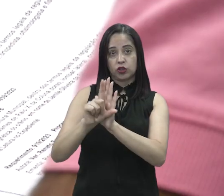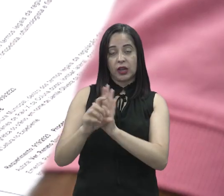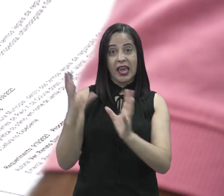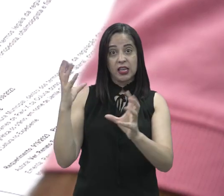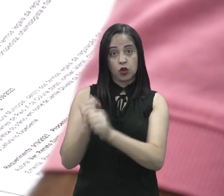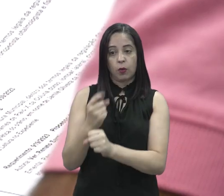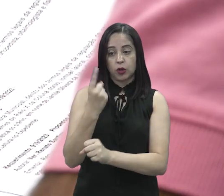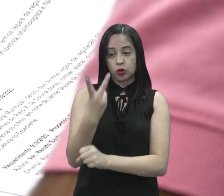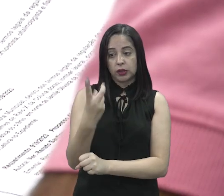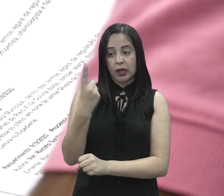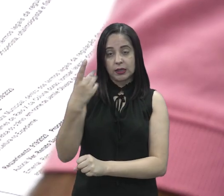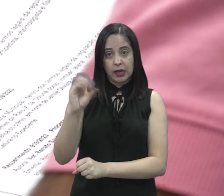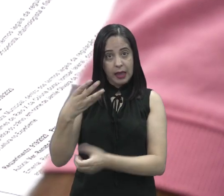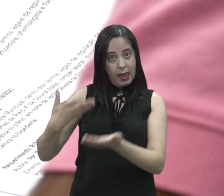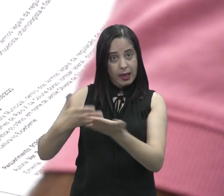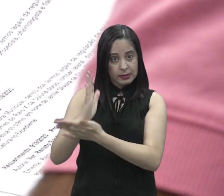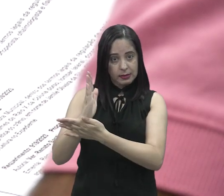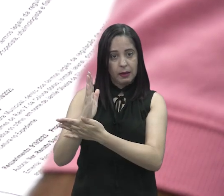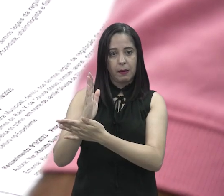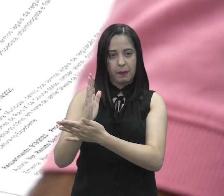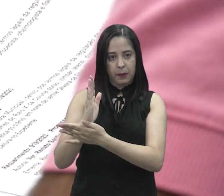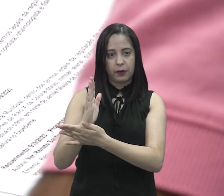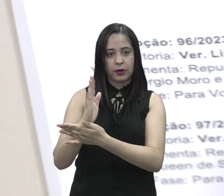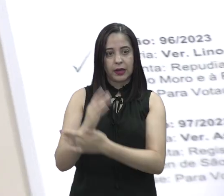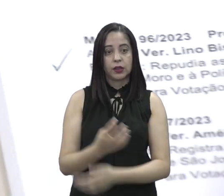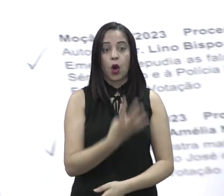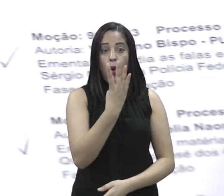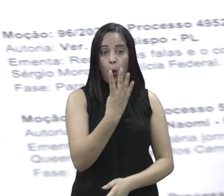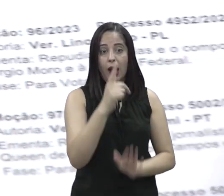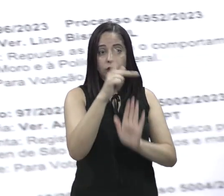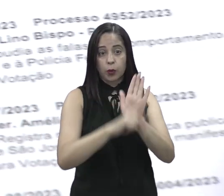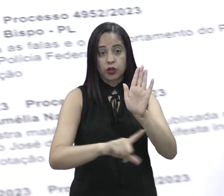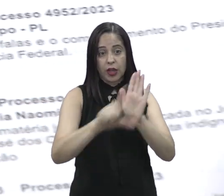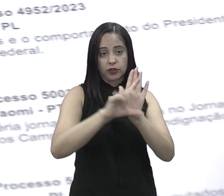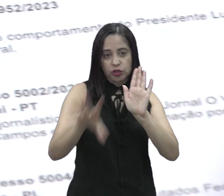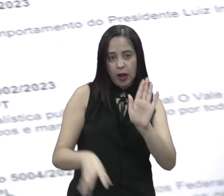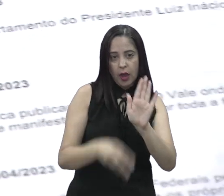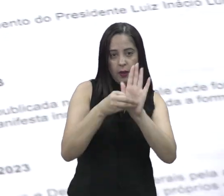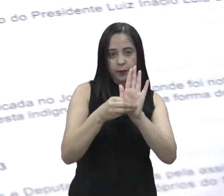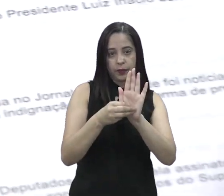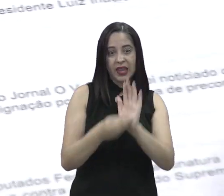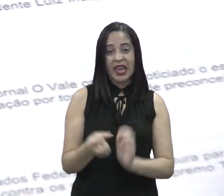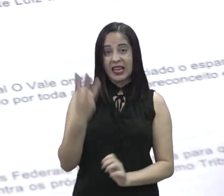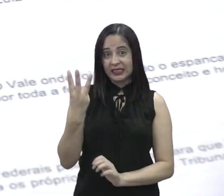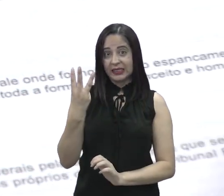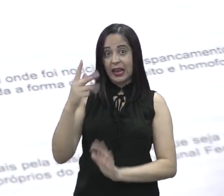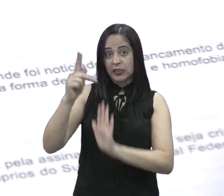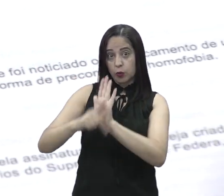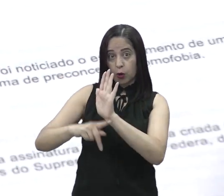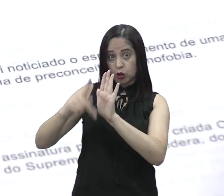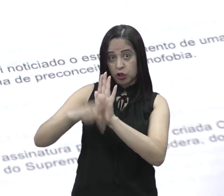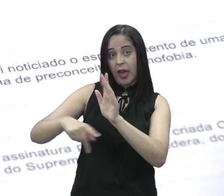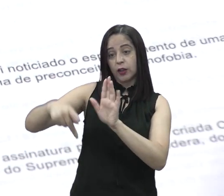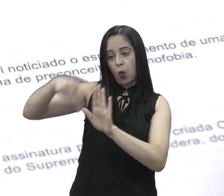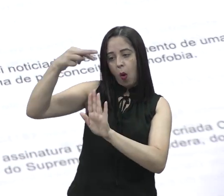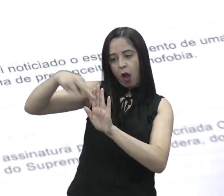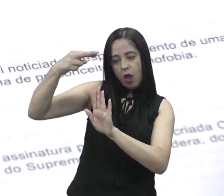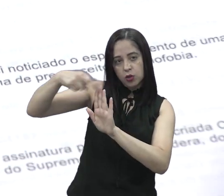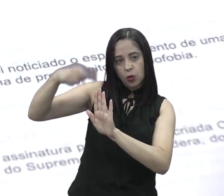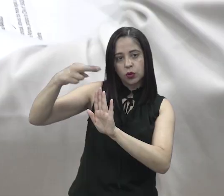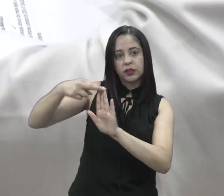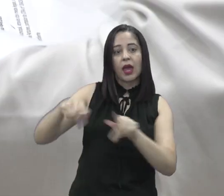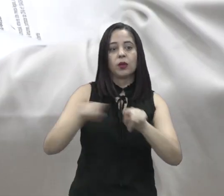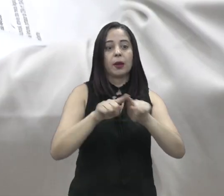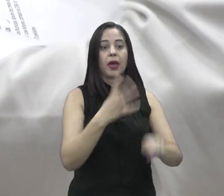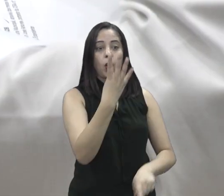em 210 projetos de lei aprovados, 4 projetos de lei complementar, 3 projetos de